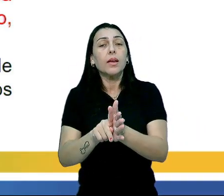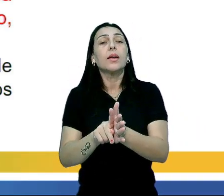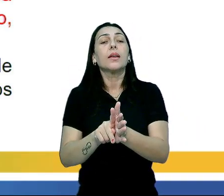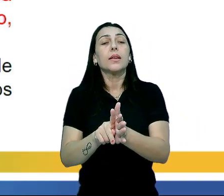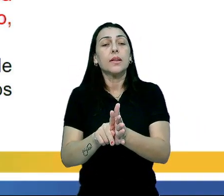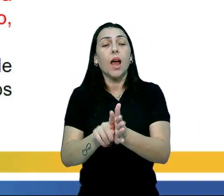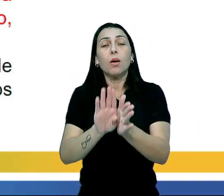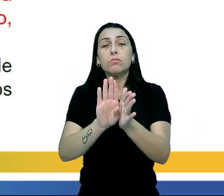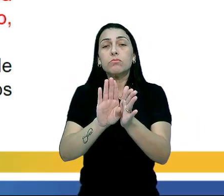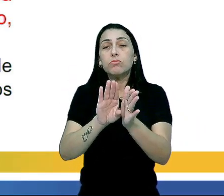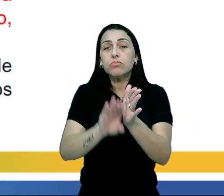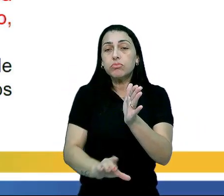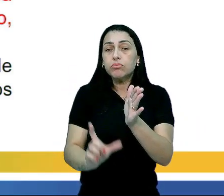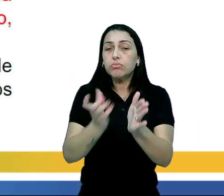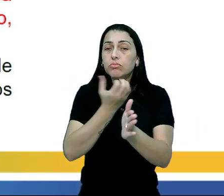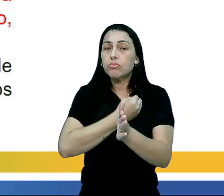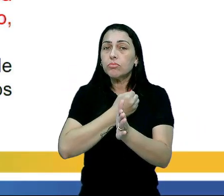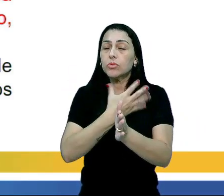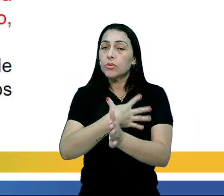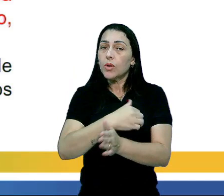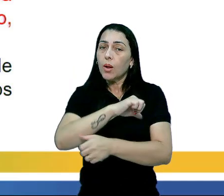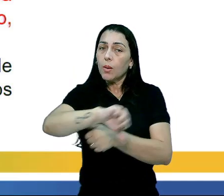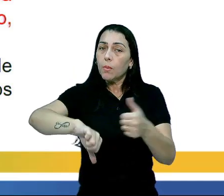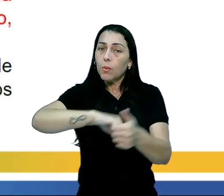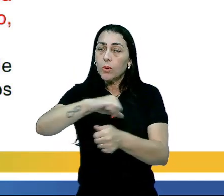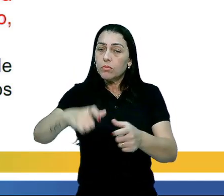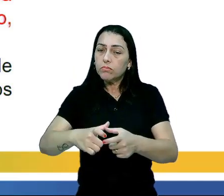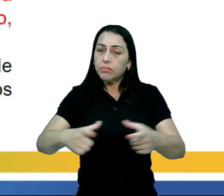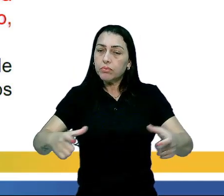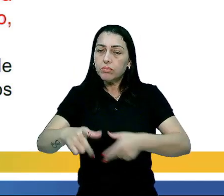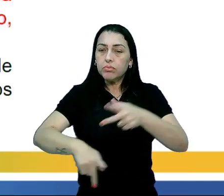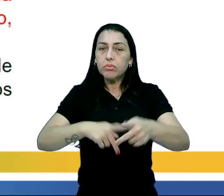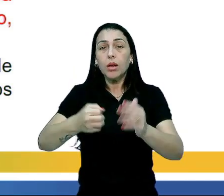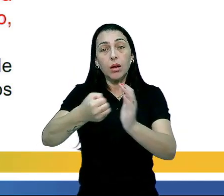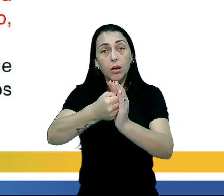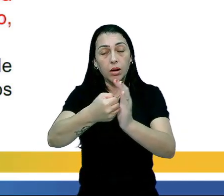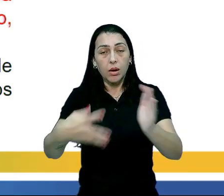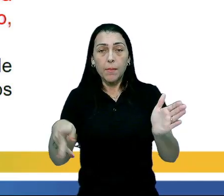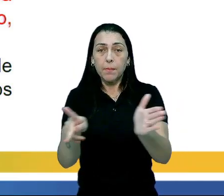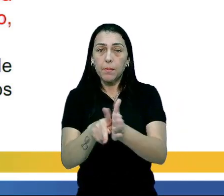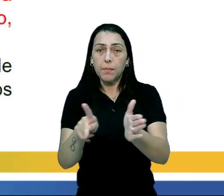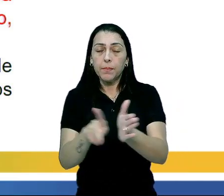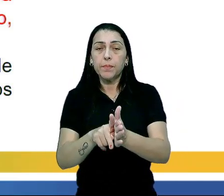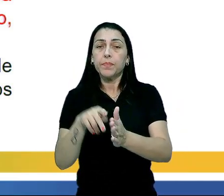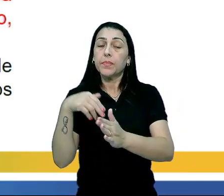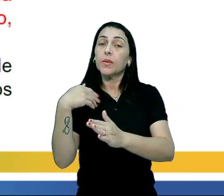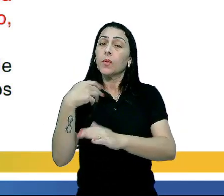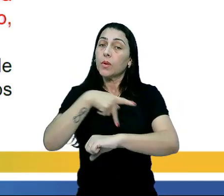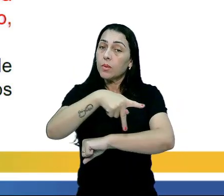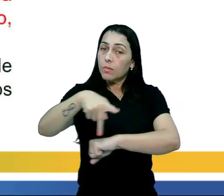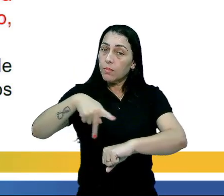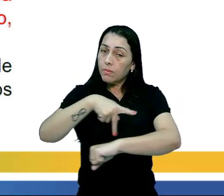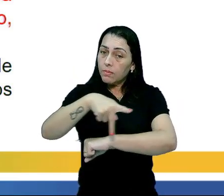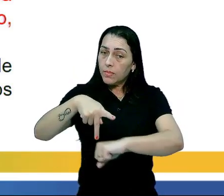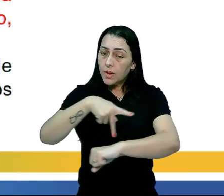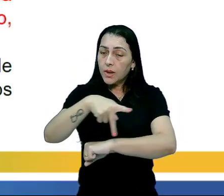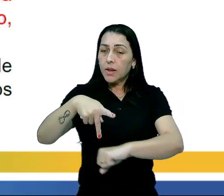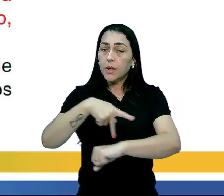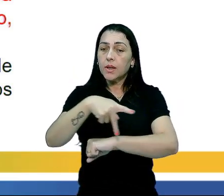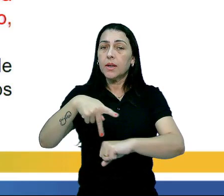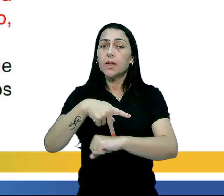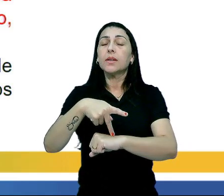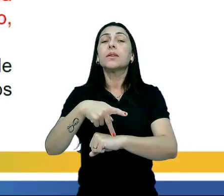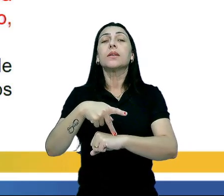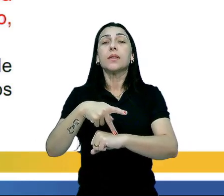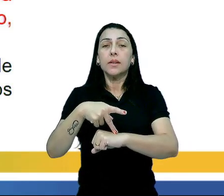do número de filhos, que é uma mudança demográfica característica aí dos países que estão